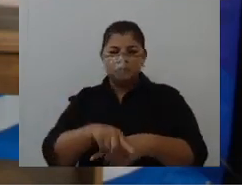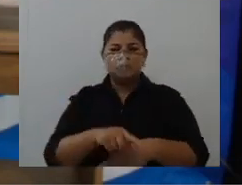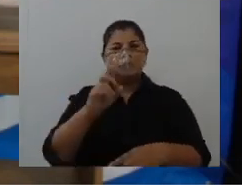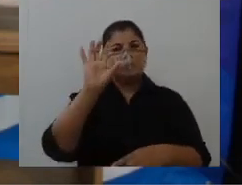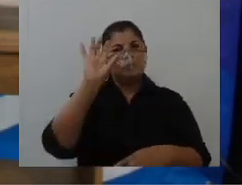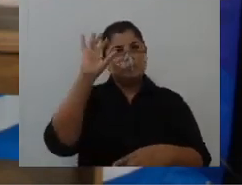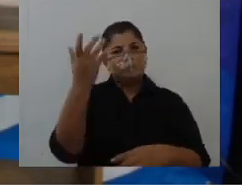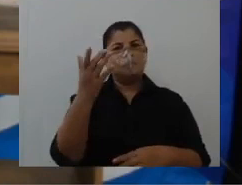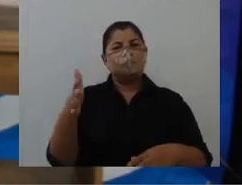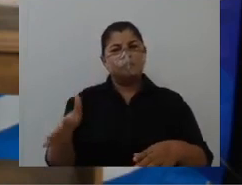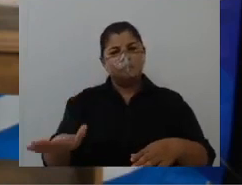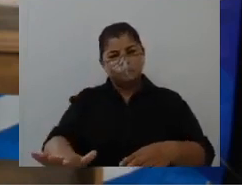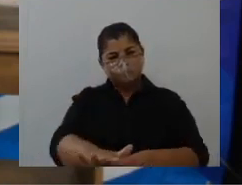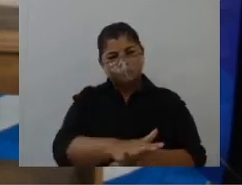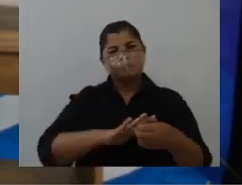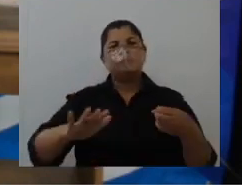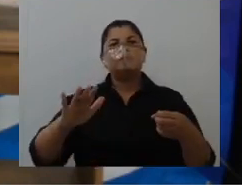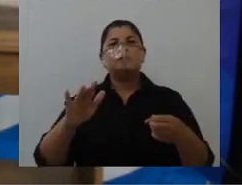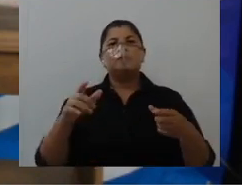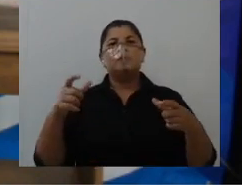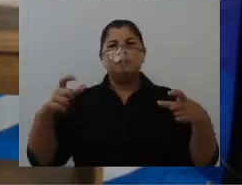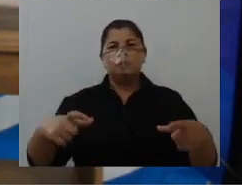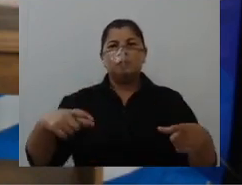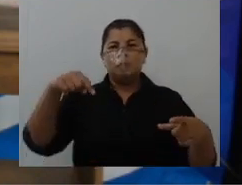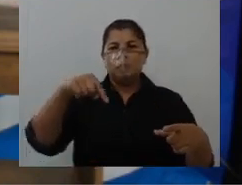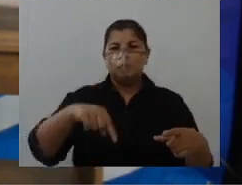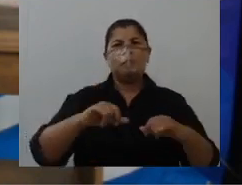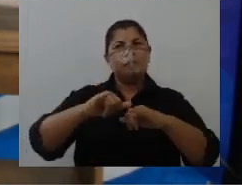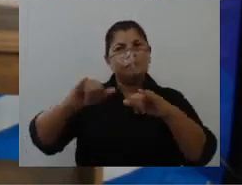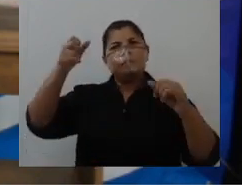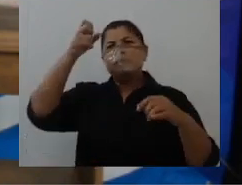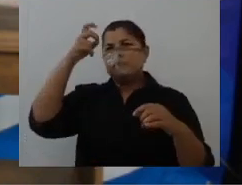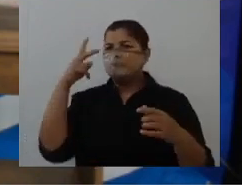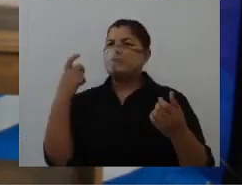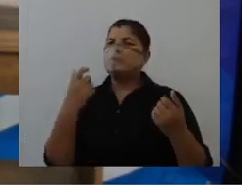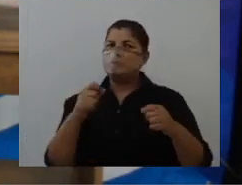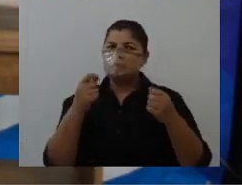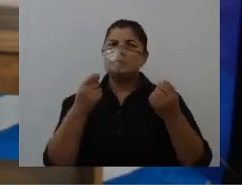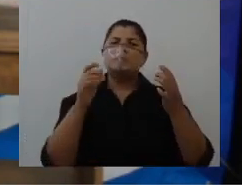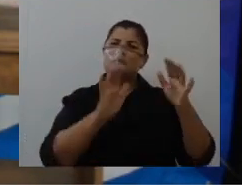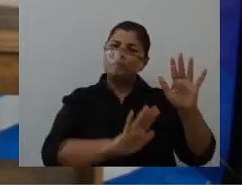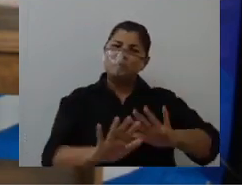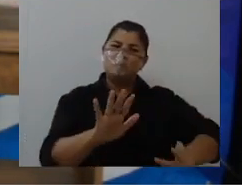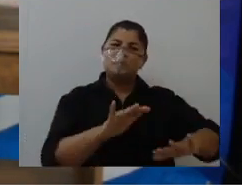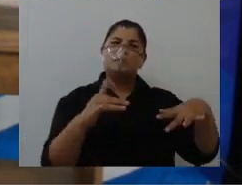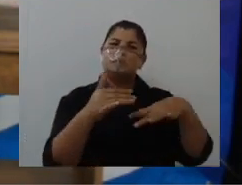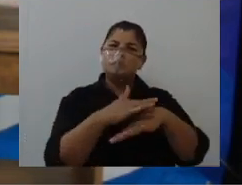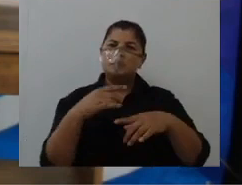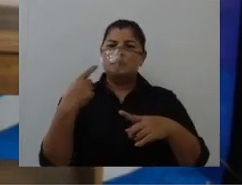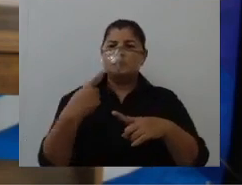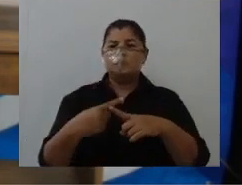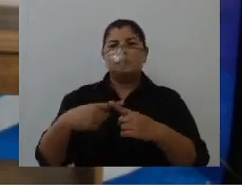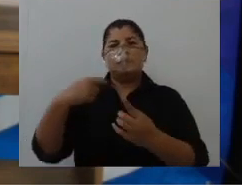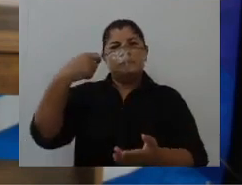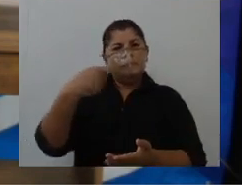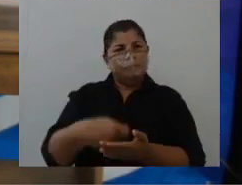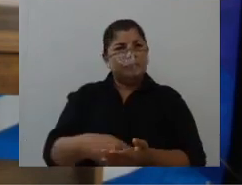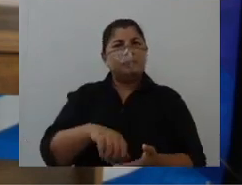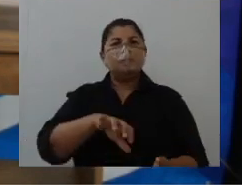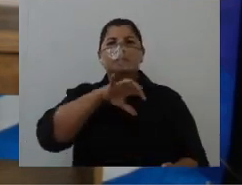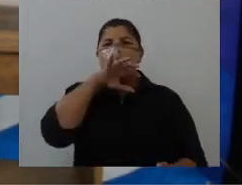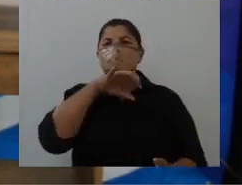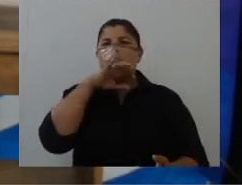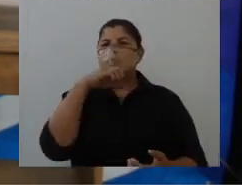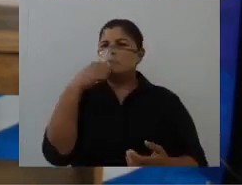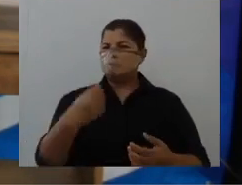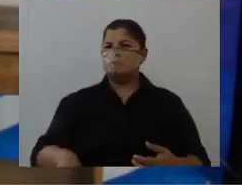problema. Atenção, prefeitos de todas as cidades de Pernambuco, vamos cuidar das nossas cidades. Não é isso? Pagamos impostos para isso, hein? Deixar bem claro,